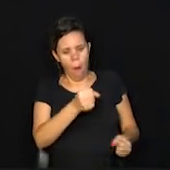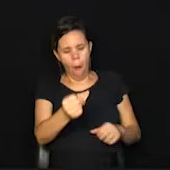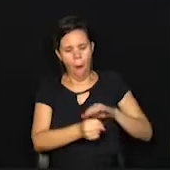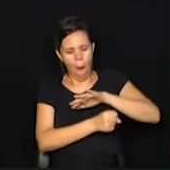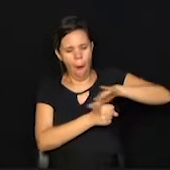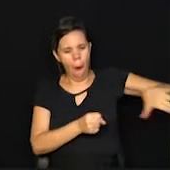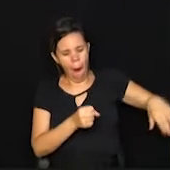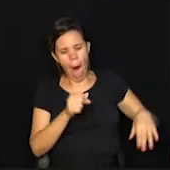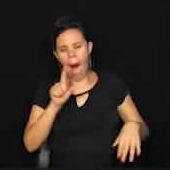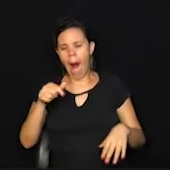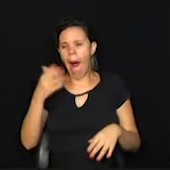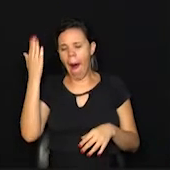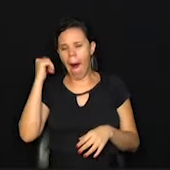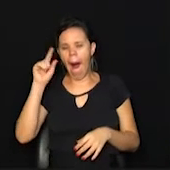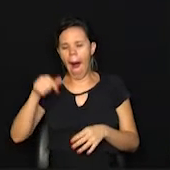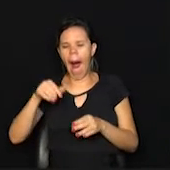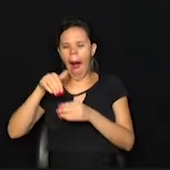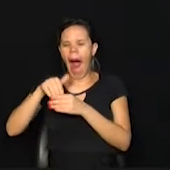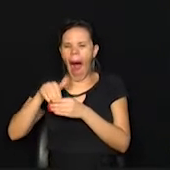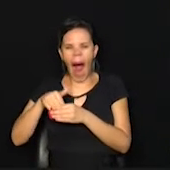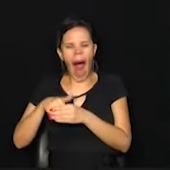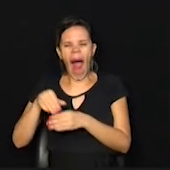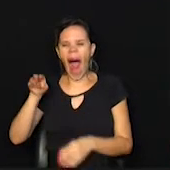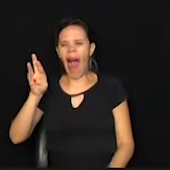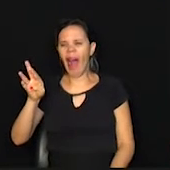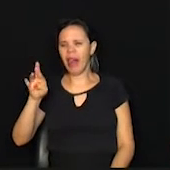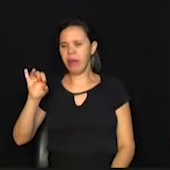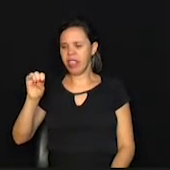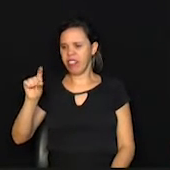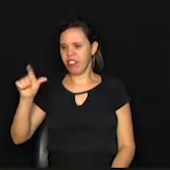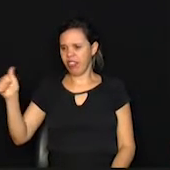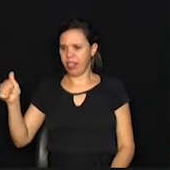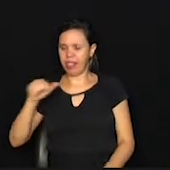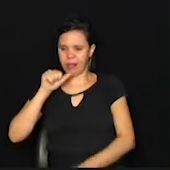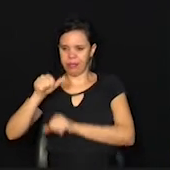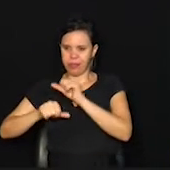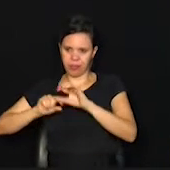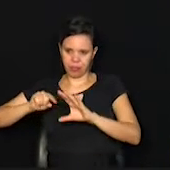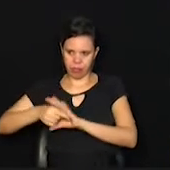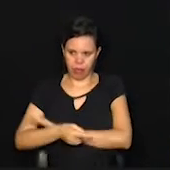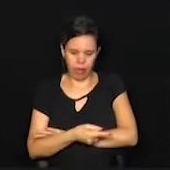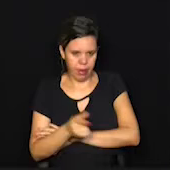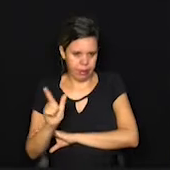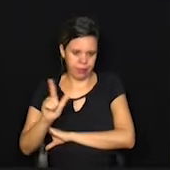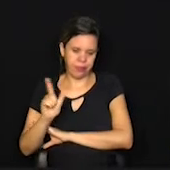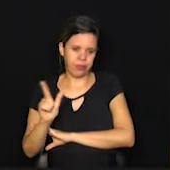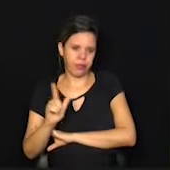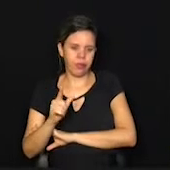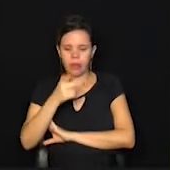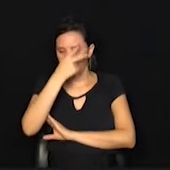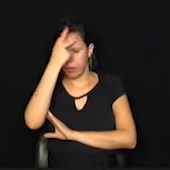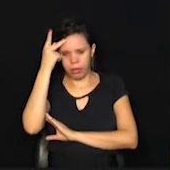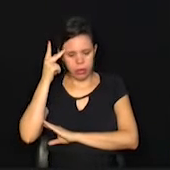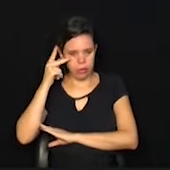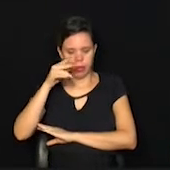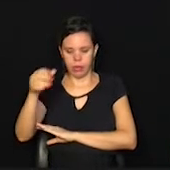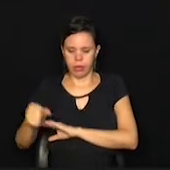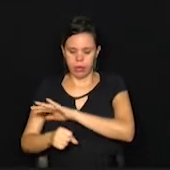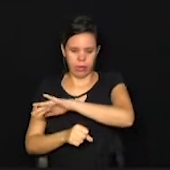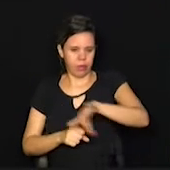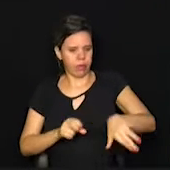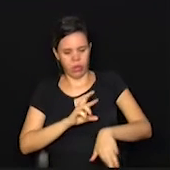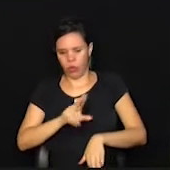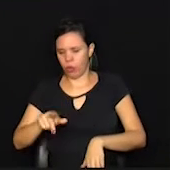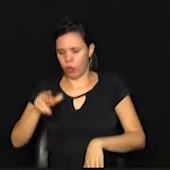disposta a votar no Brizola e 65 para aprofundar as mudanças claro que os golpistas não são tolos